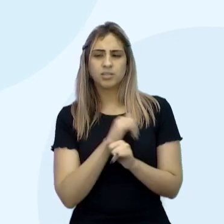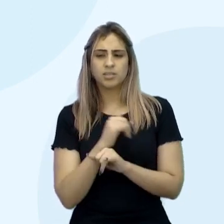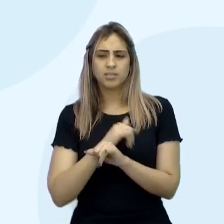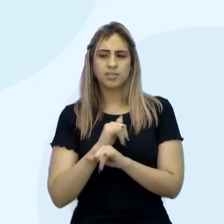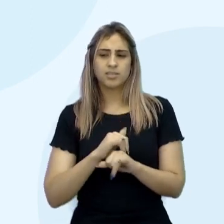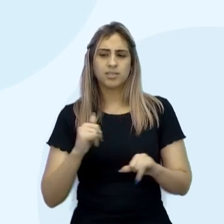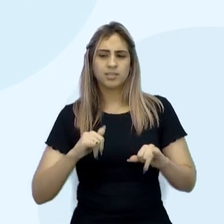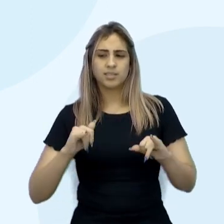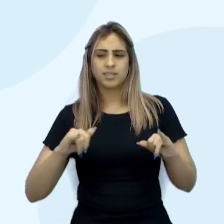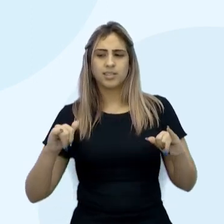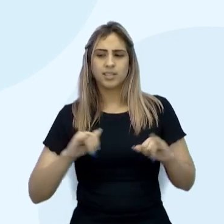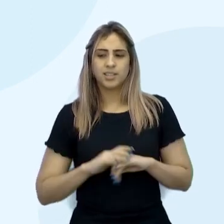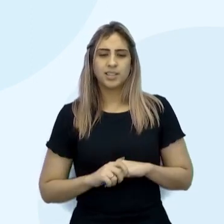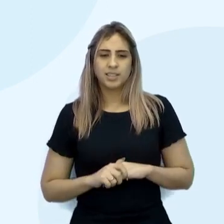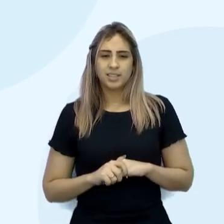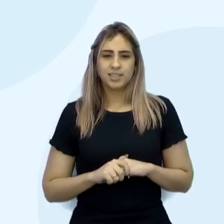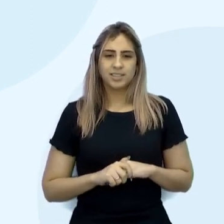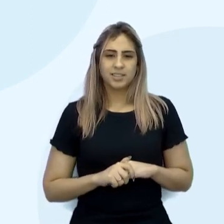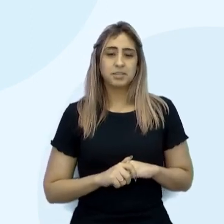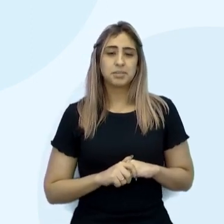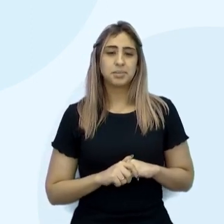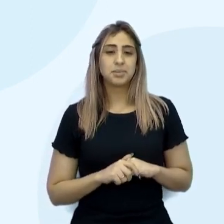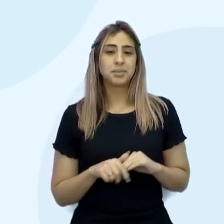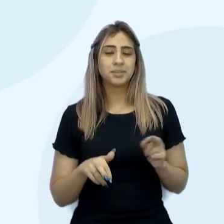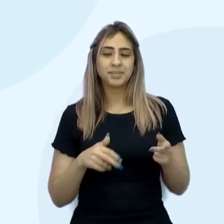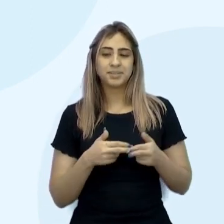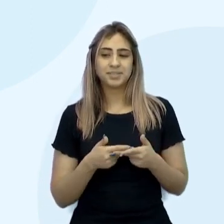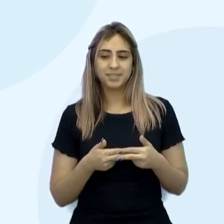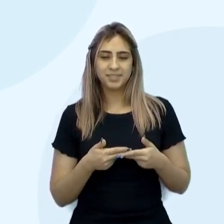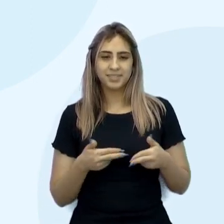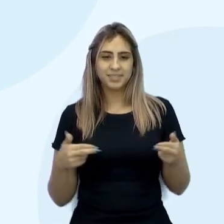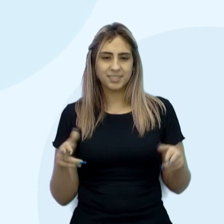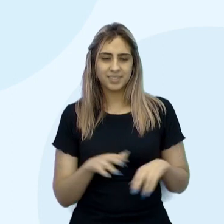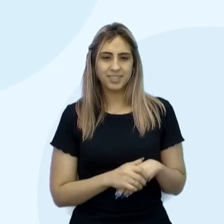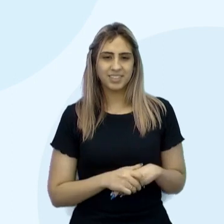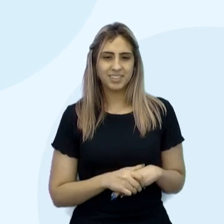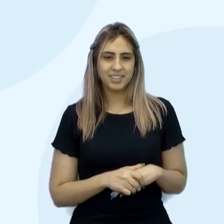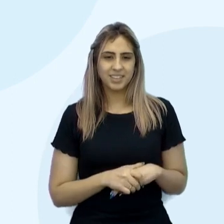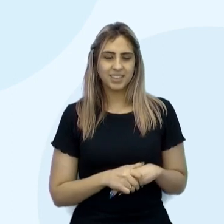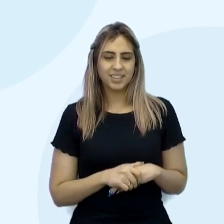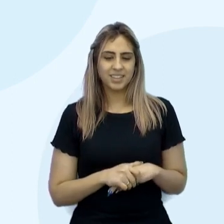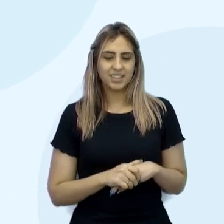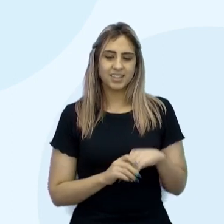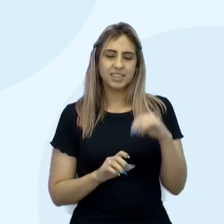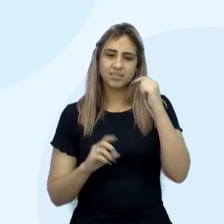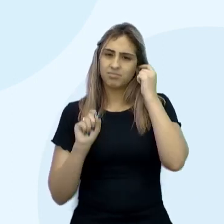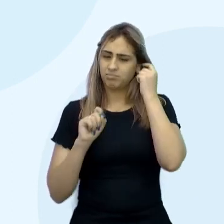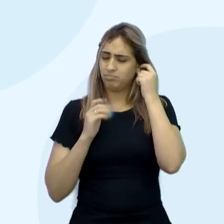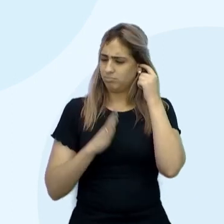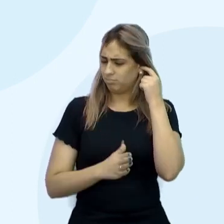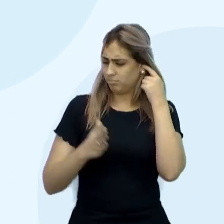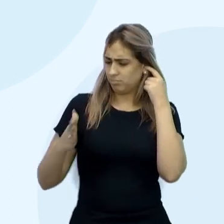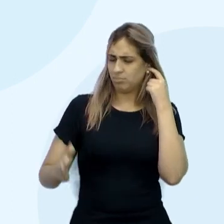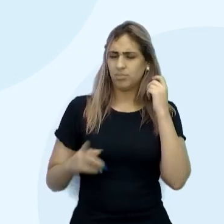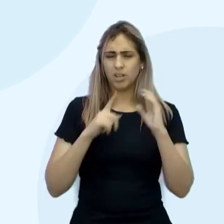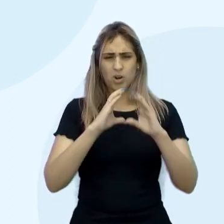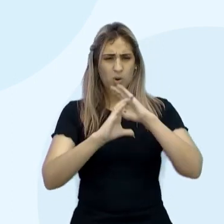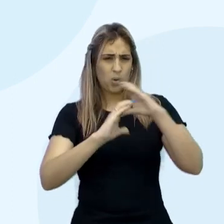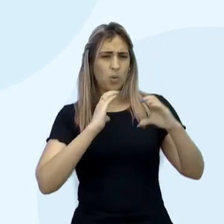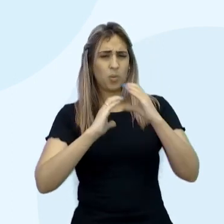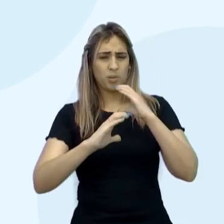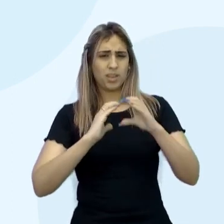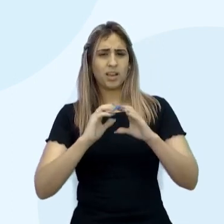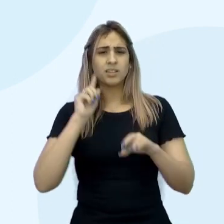divulgados, né? Amplamente aí diversificados, na verdade é essa. Então a gente saiu um pouco dessa coisa que os meios de comunicação,